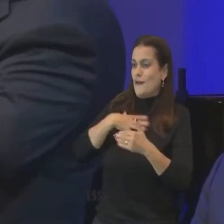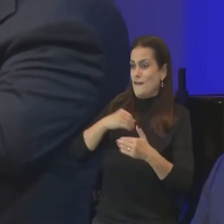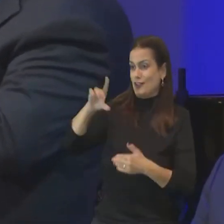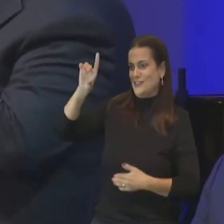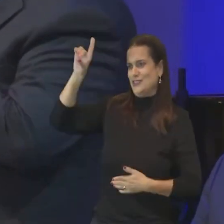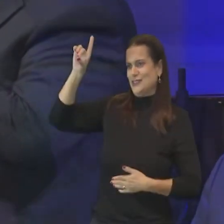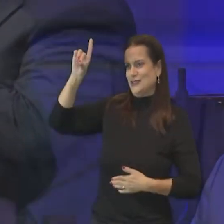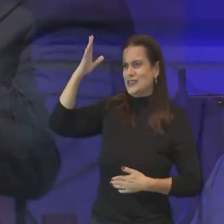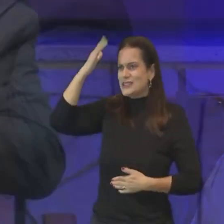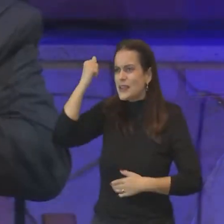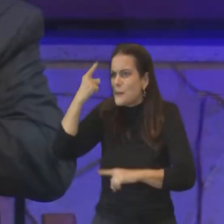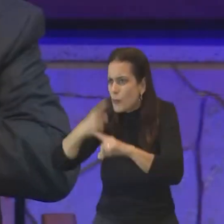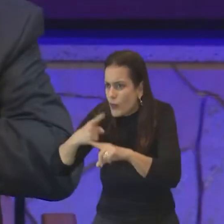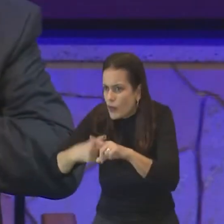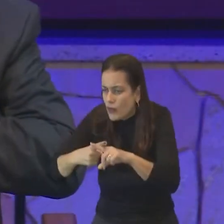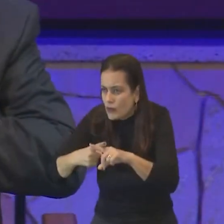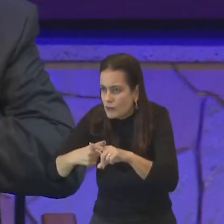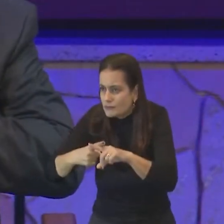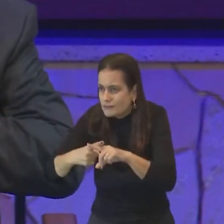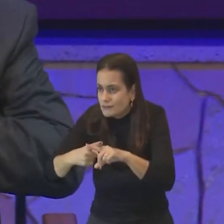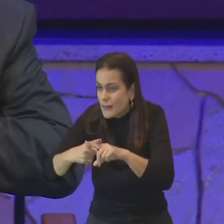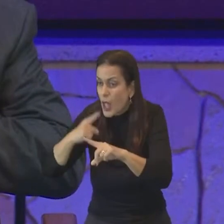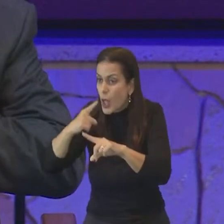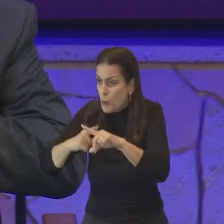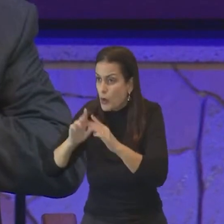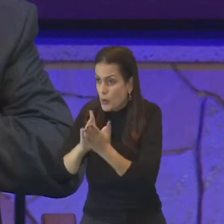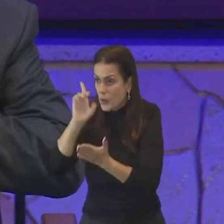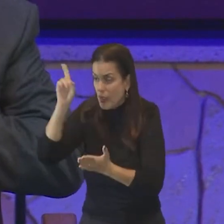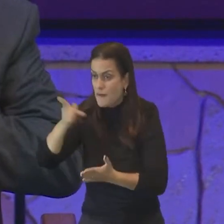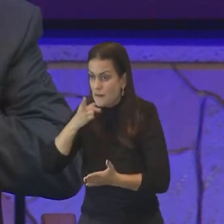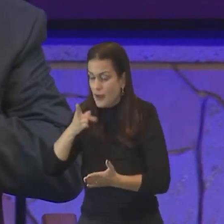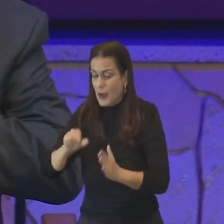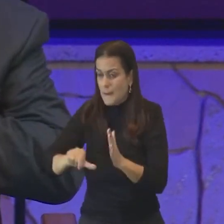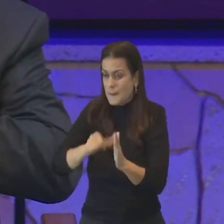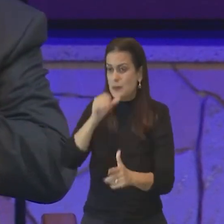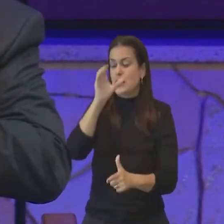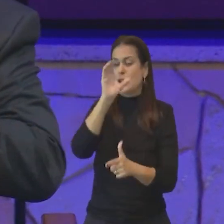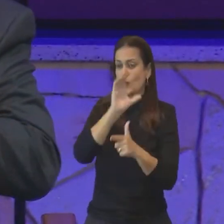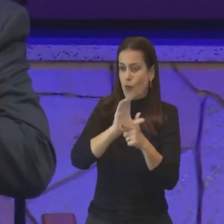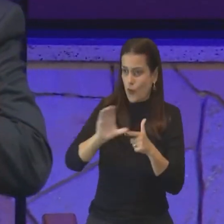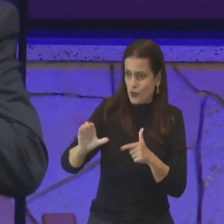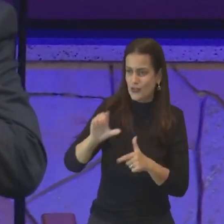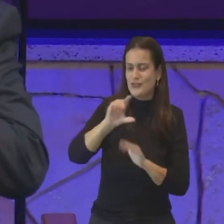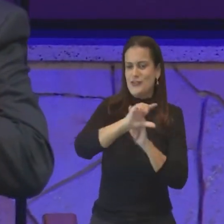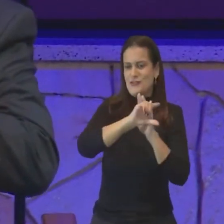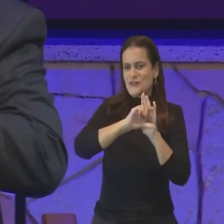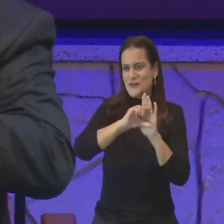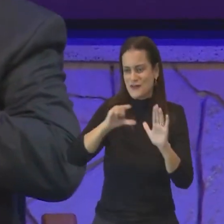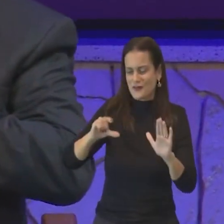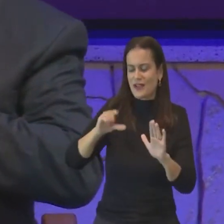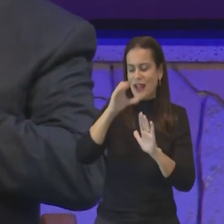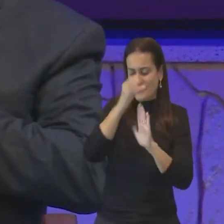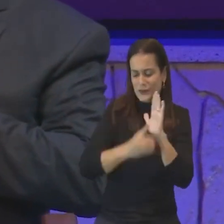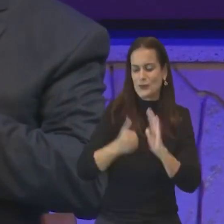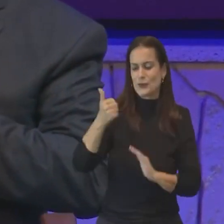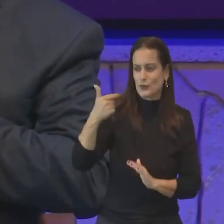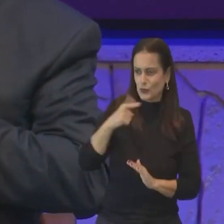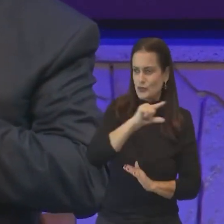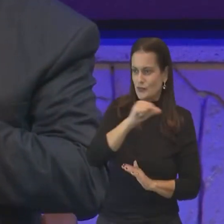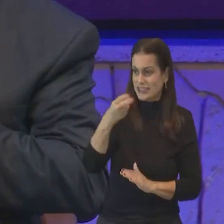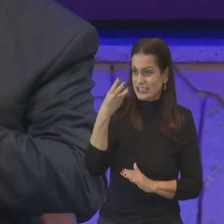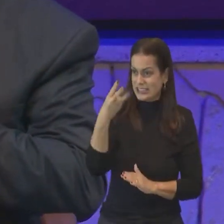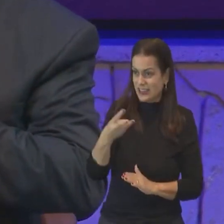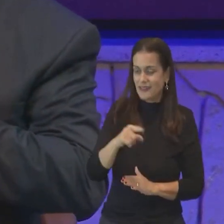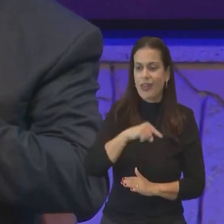meus irmãos? Segundo a palavra de Deus em 1 Coríntios 12, verso 3,